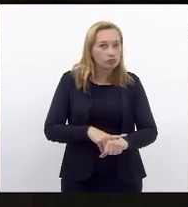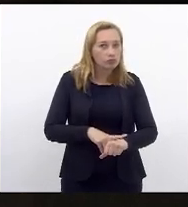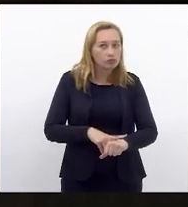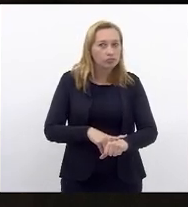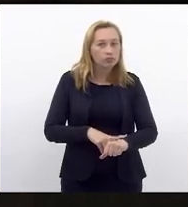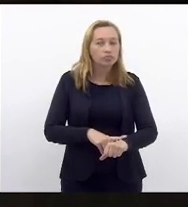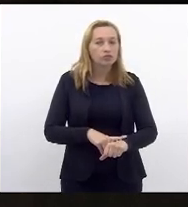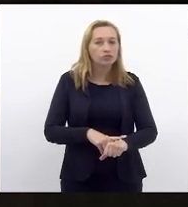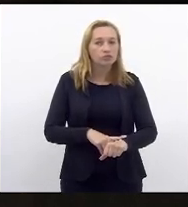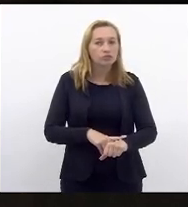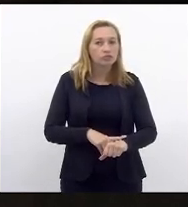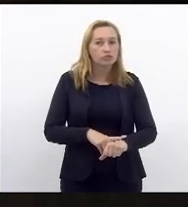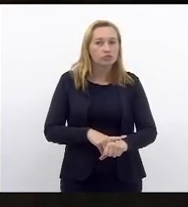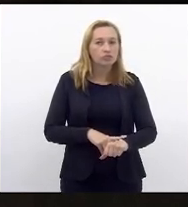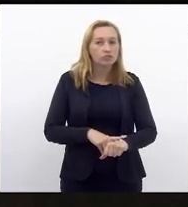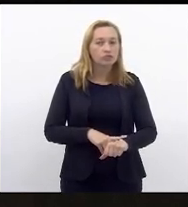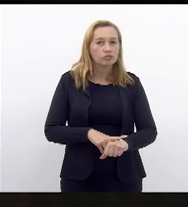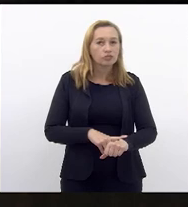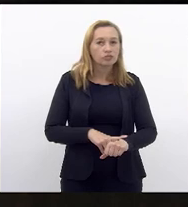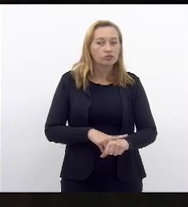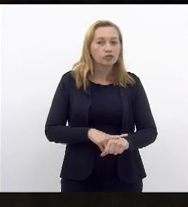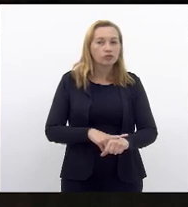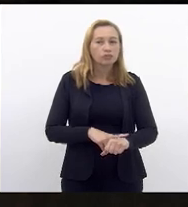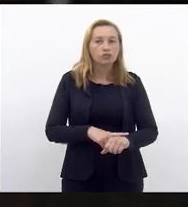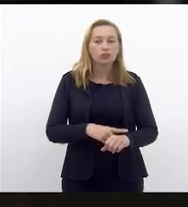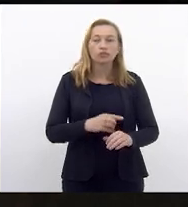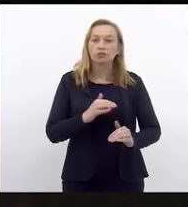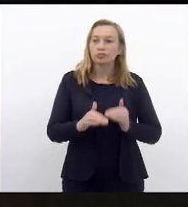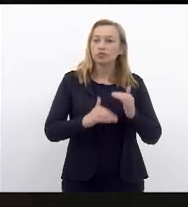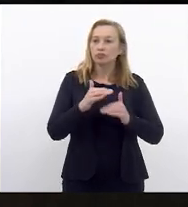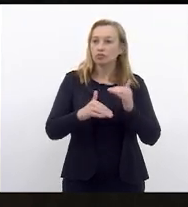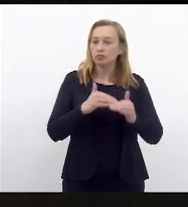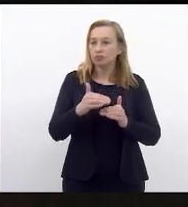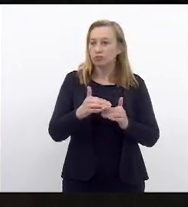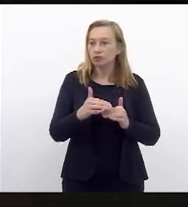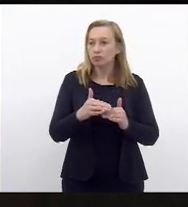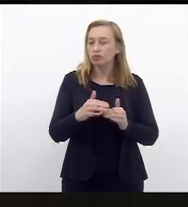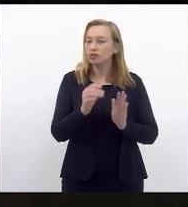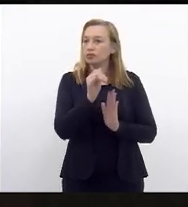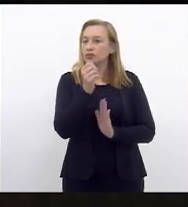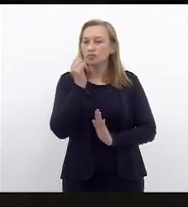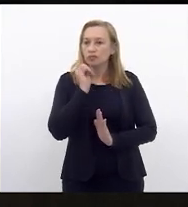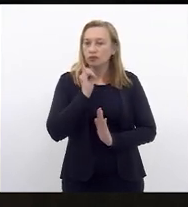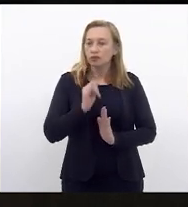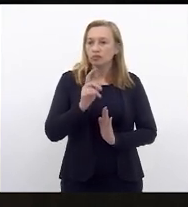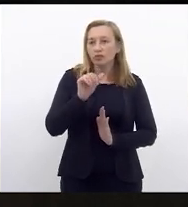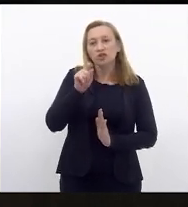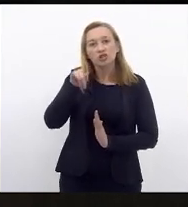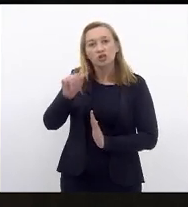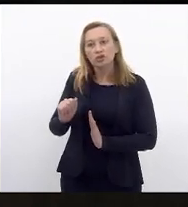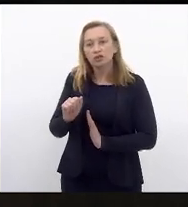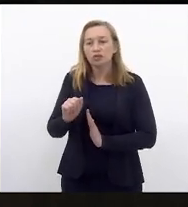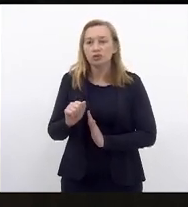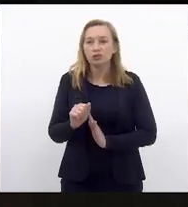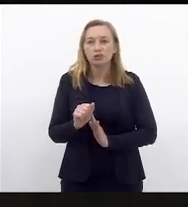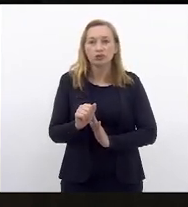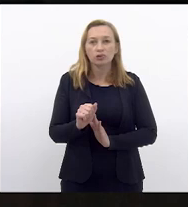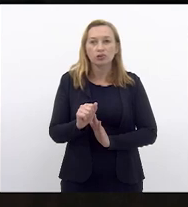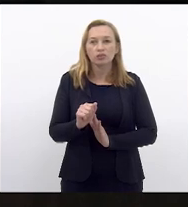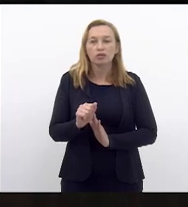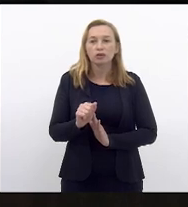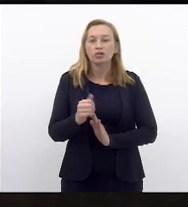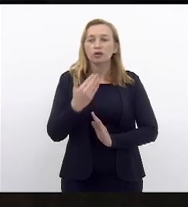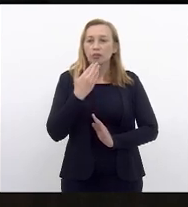inclusive neste momento, submeto a apreciação para o desempenho da relação função relatório da Genersa. Ao ensejo, reitero a